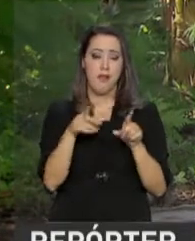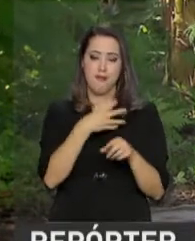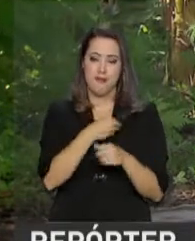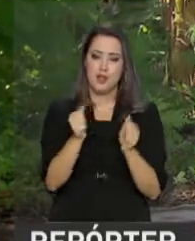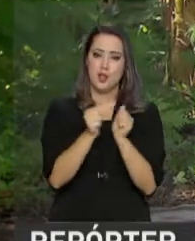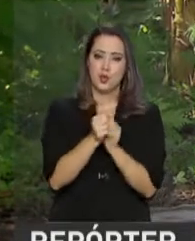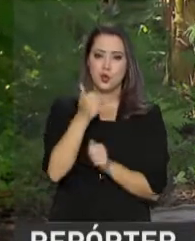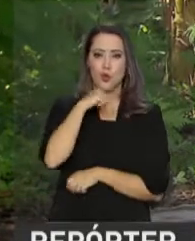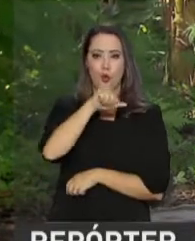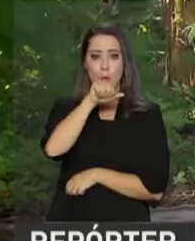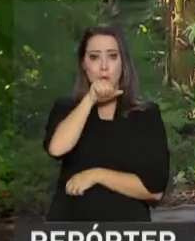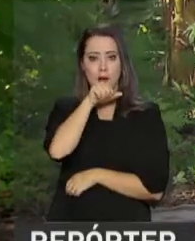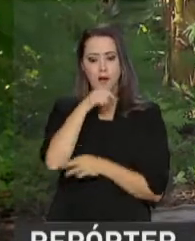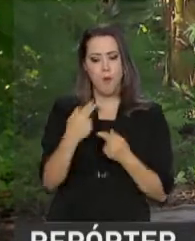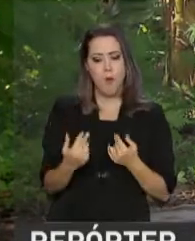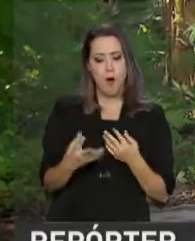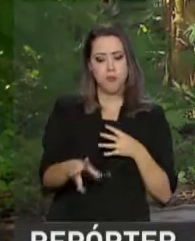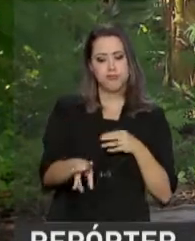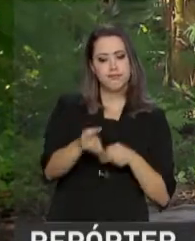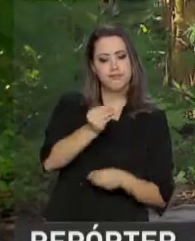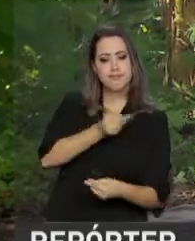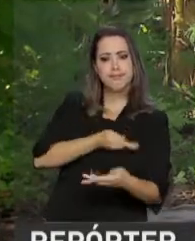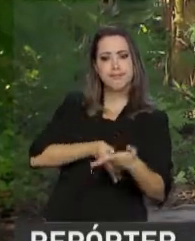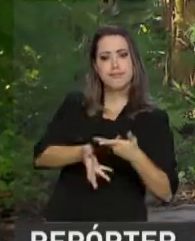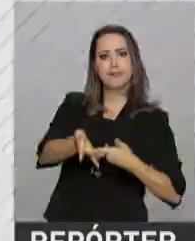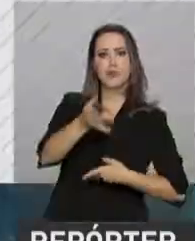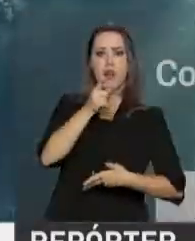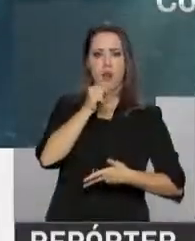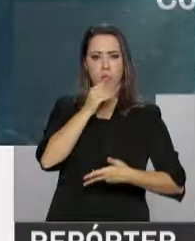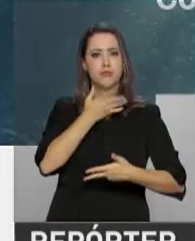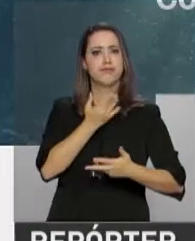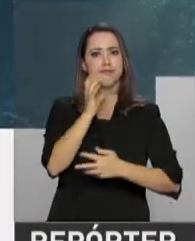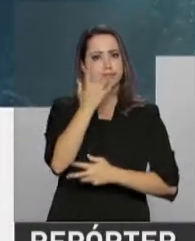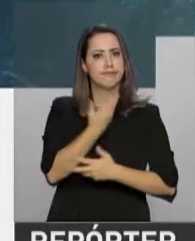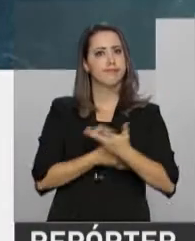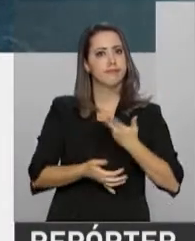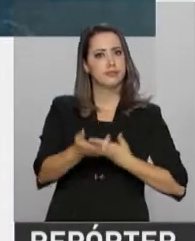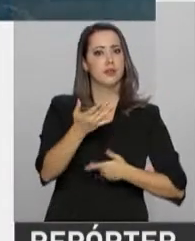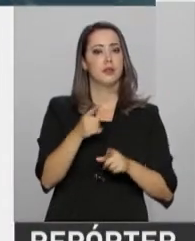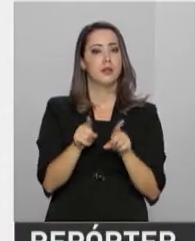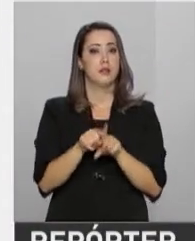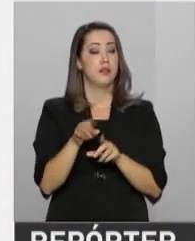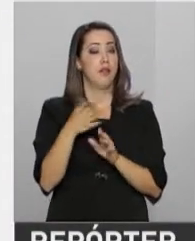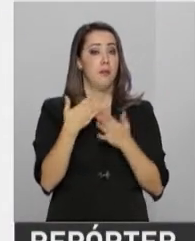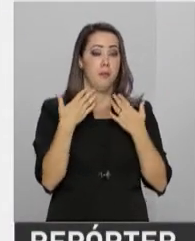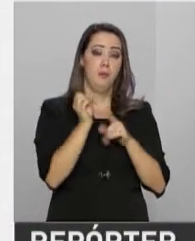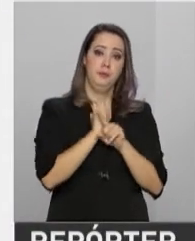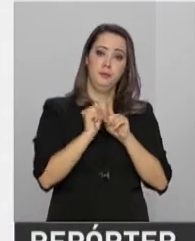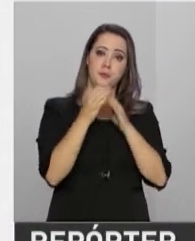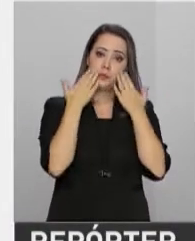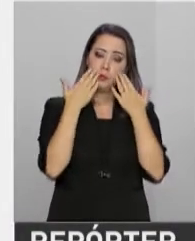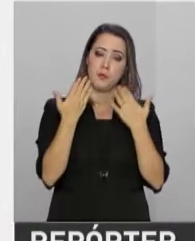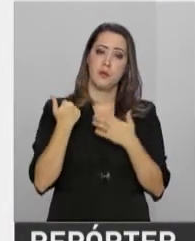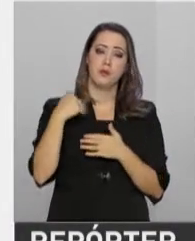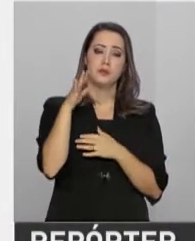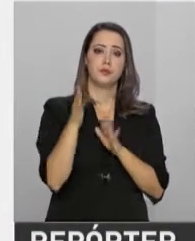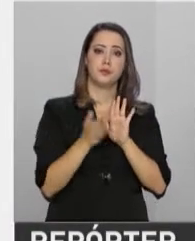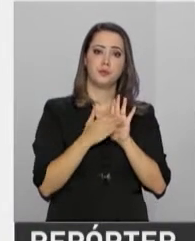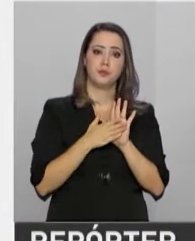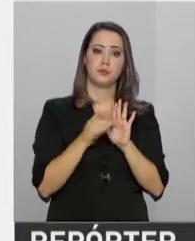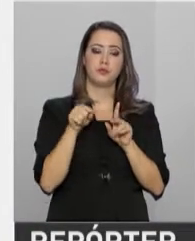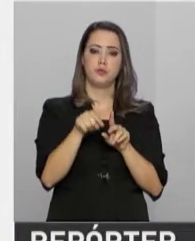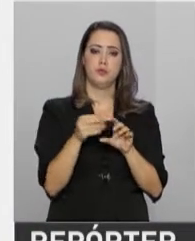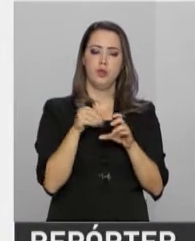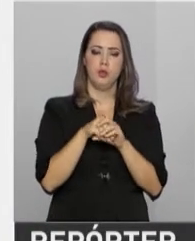importante que a gente possa abordar em sua e de outra maneira para que a sociedade apresente mais propostas ao for o cidadão